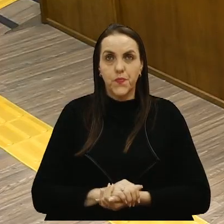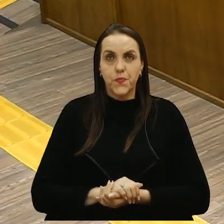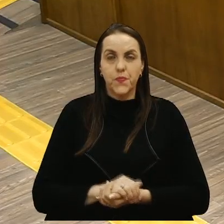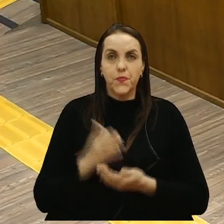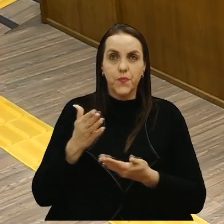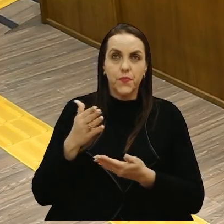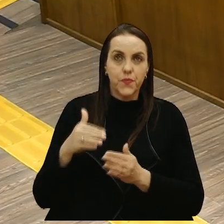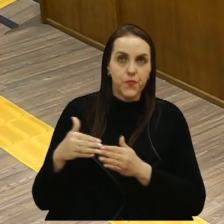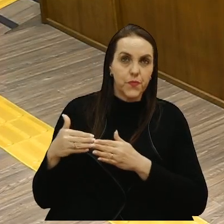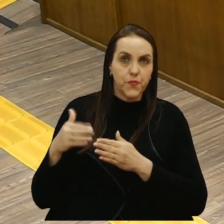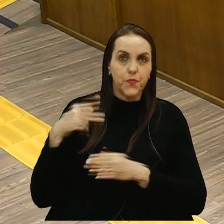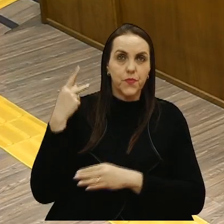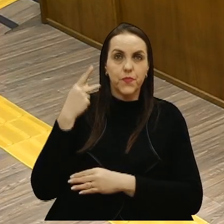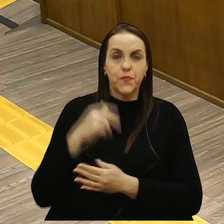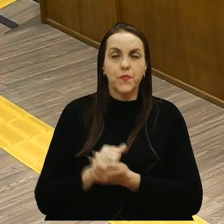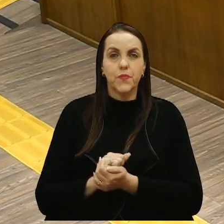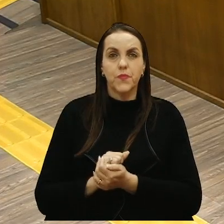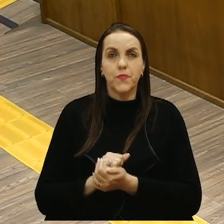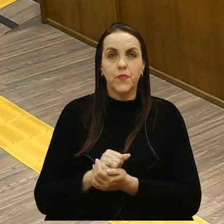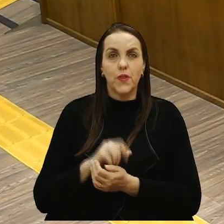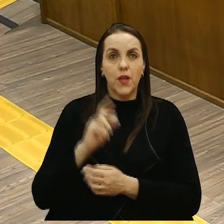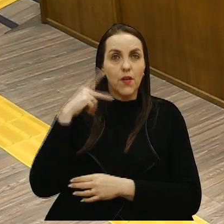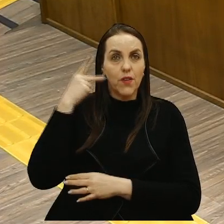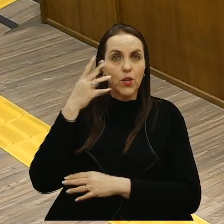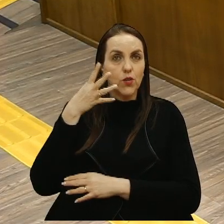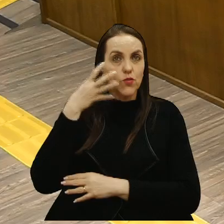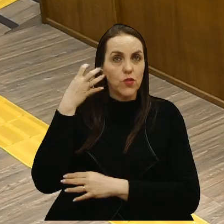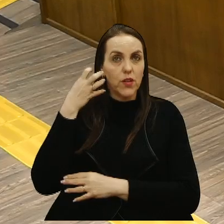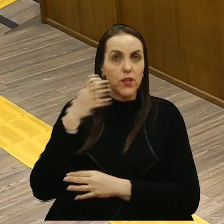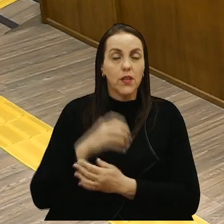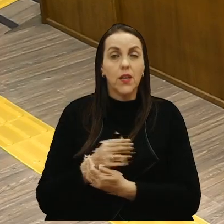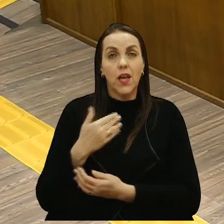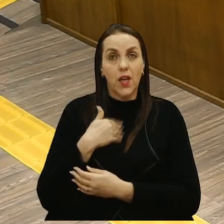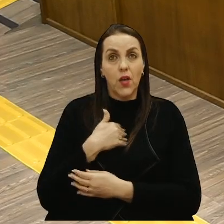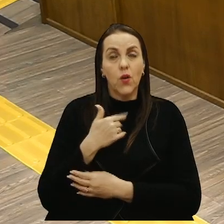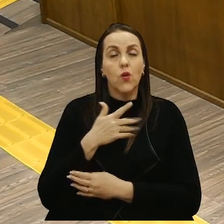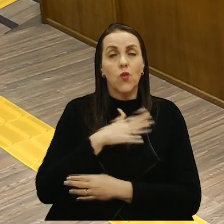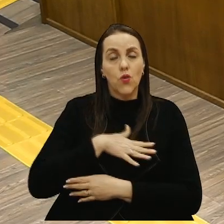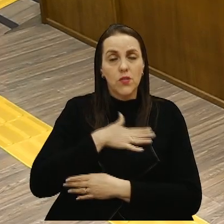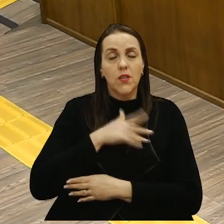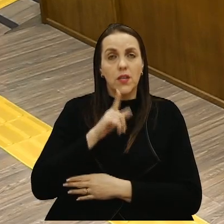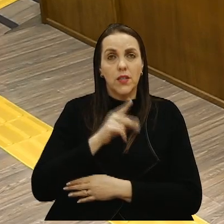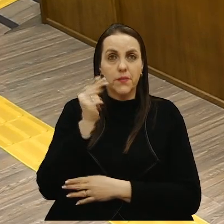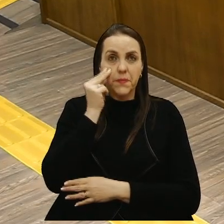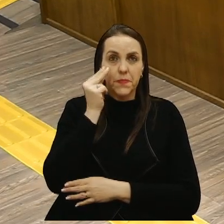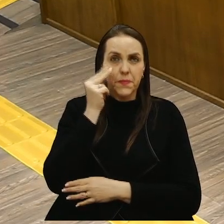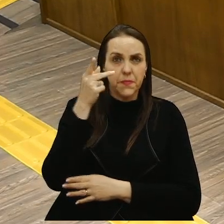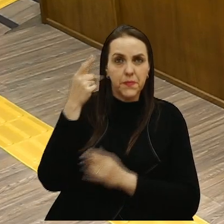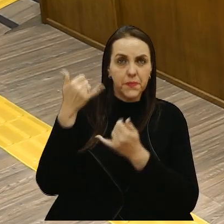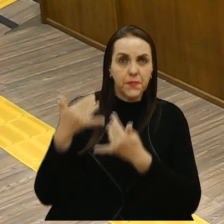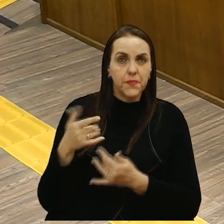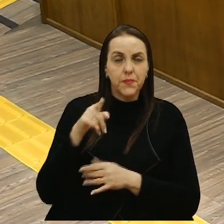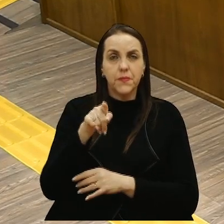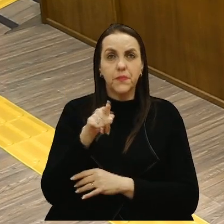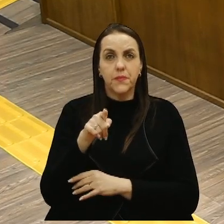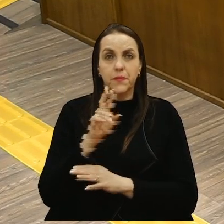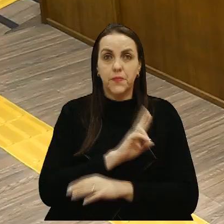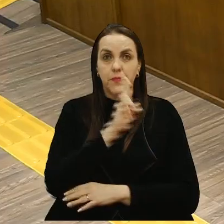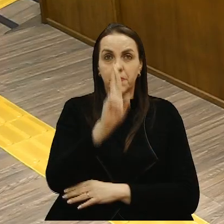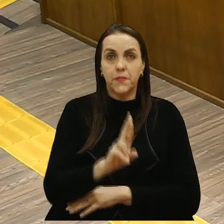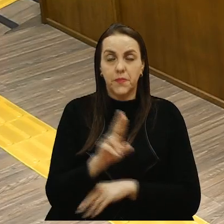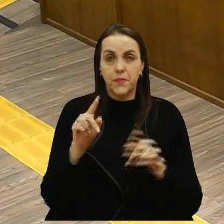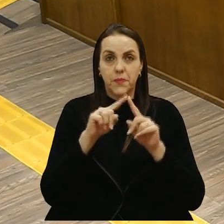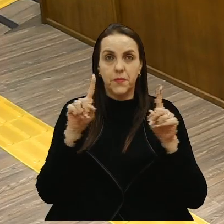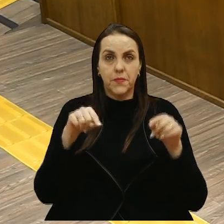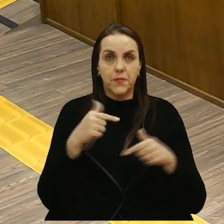gentileza. Vereador José de Abreu, vereador Jack. Eu gostaria o vereador Libardi comentou que o senhor está aqui representando os trabalhadores e